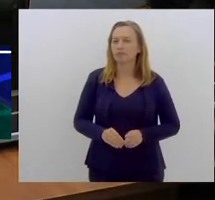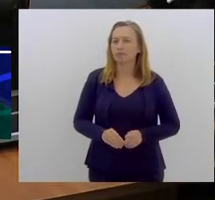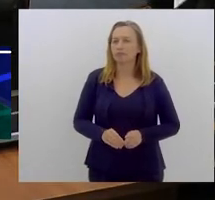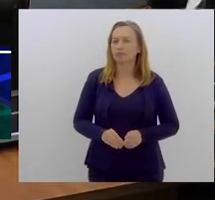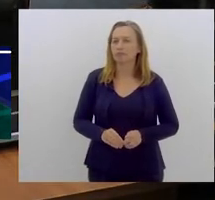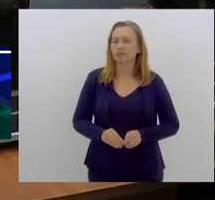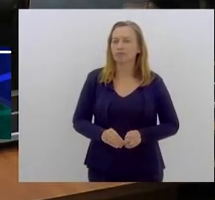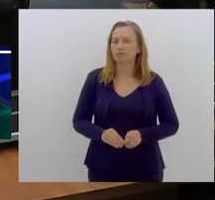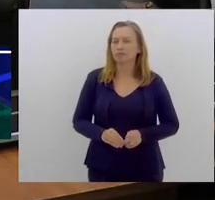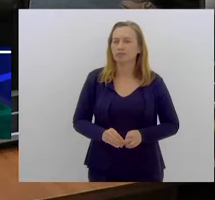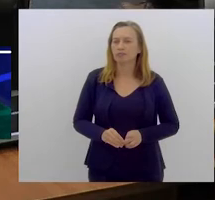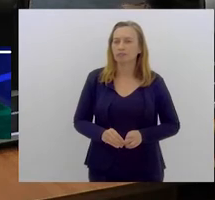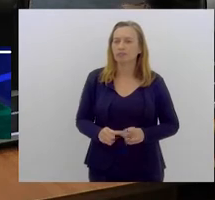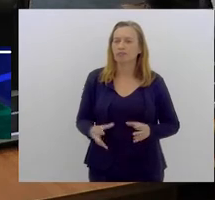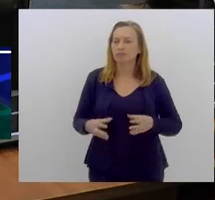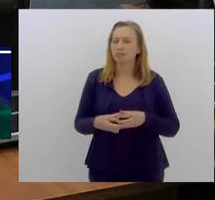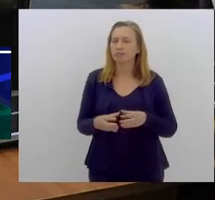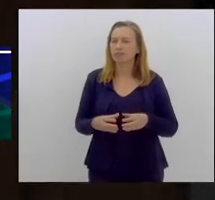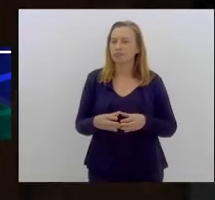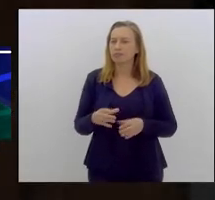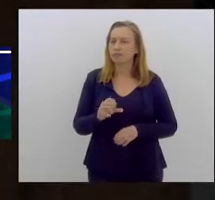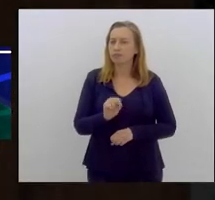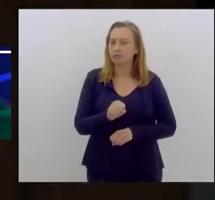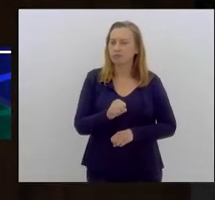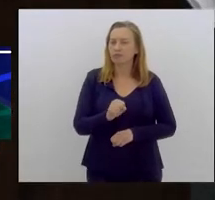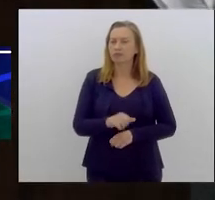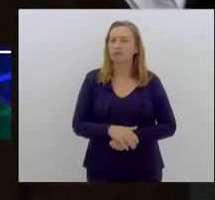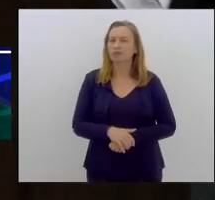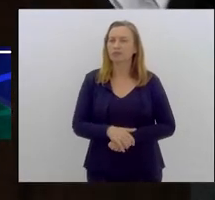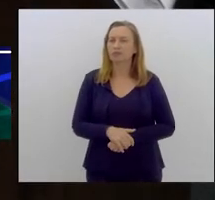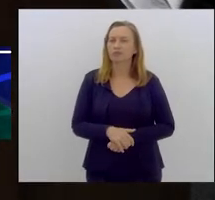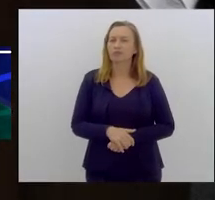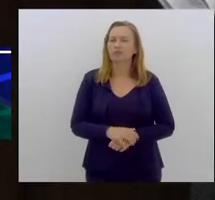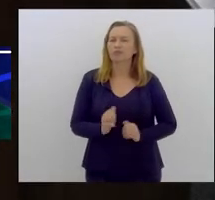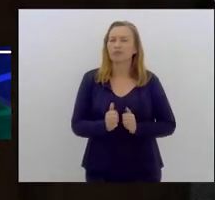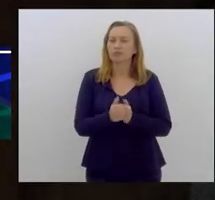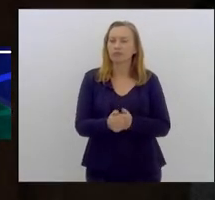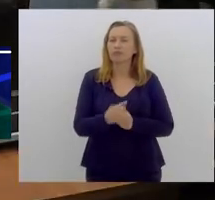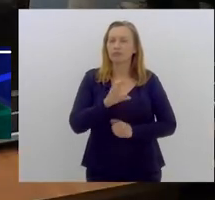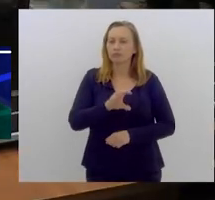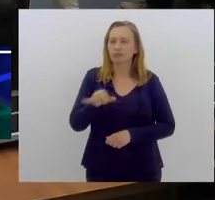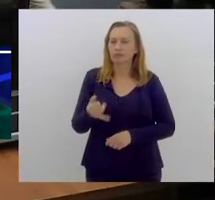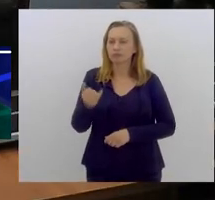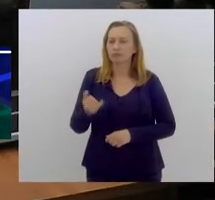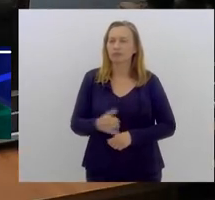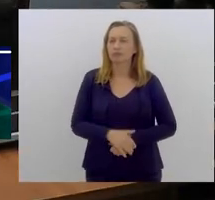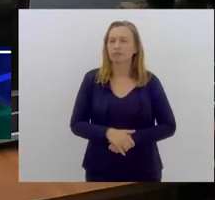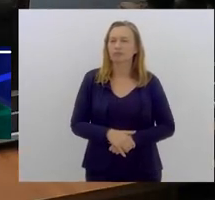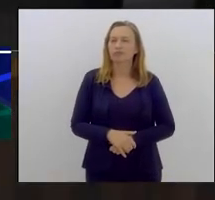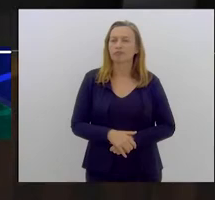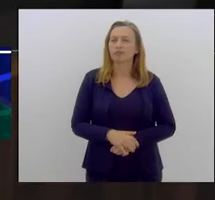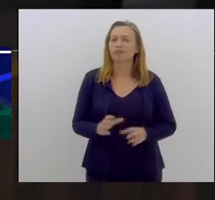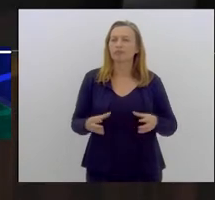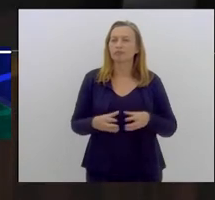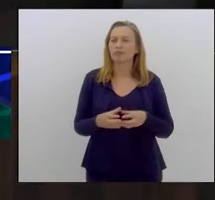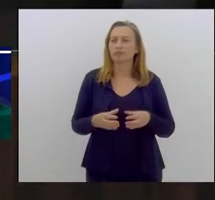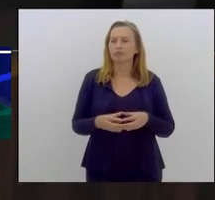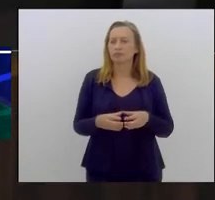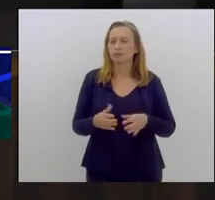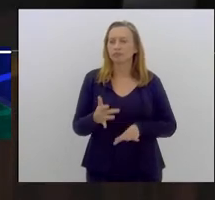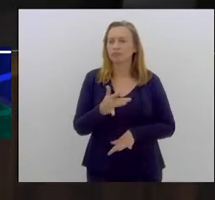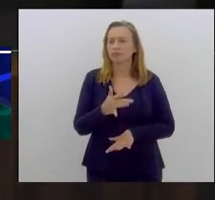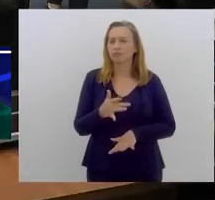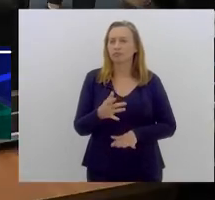O parecer é favorável, acompanhando os termos do parecer da CCJ. Comissão de Orçamento, deputado Márcio